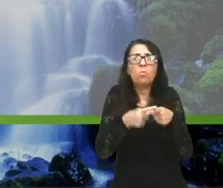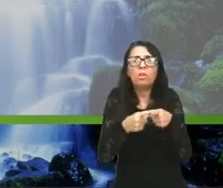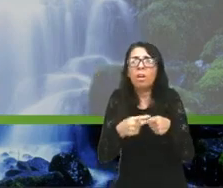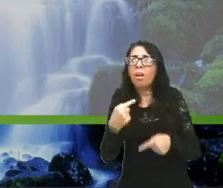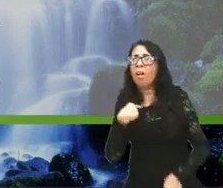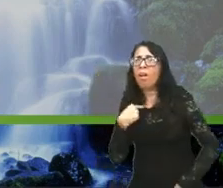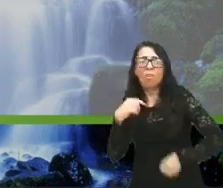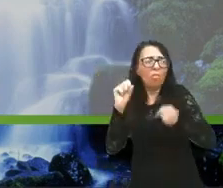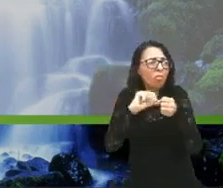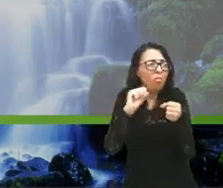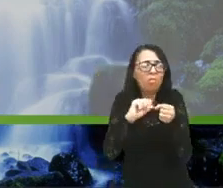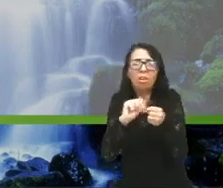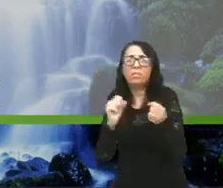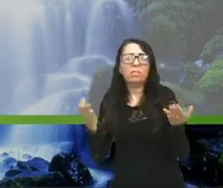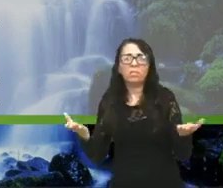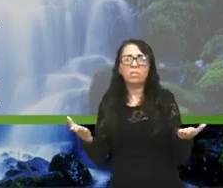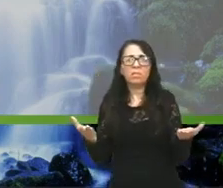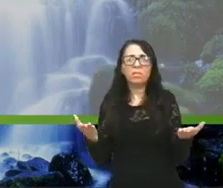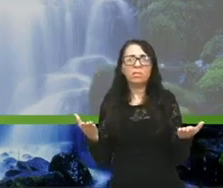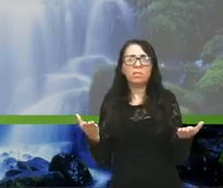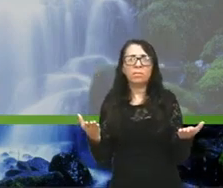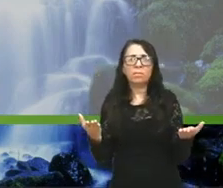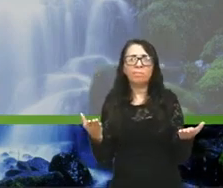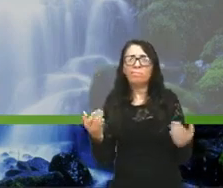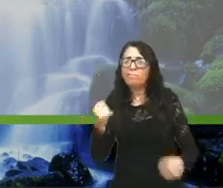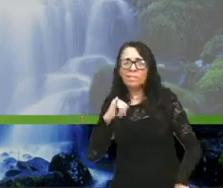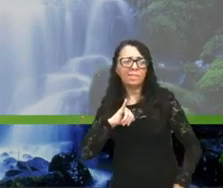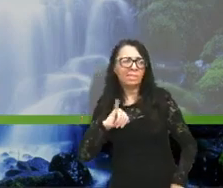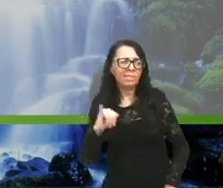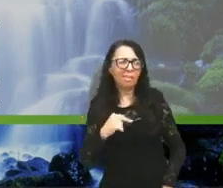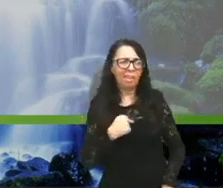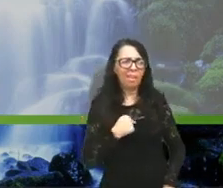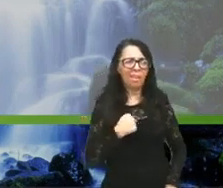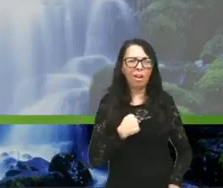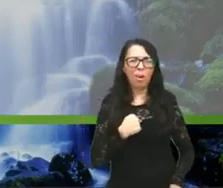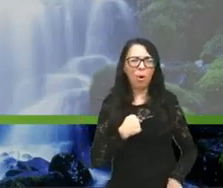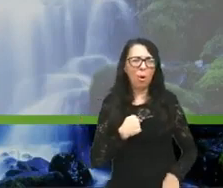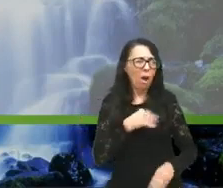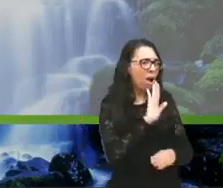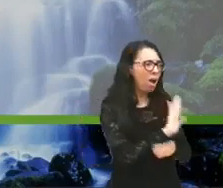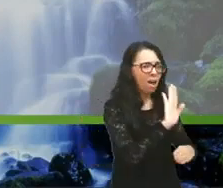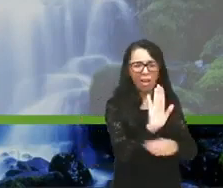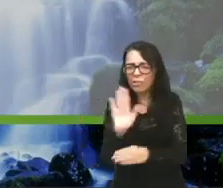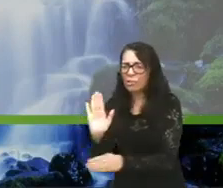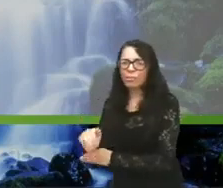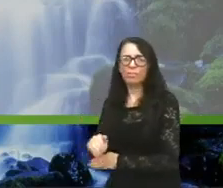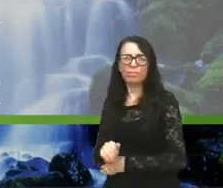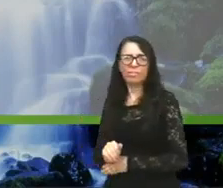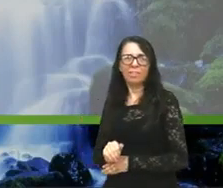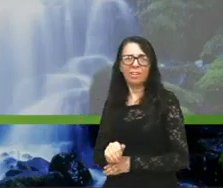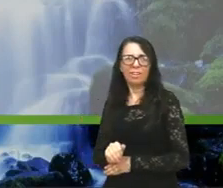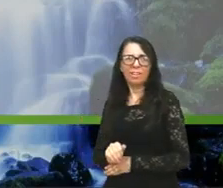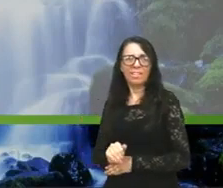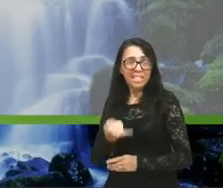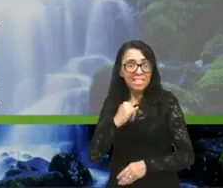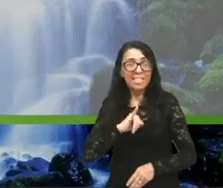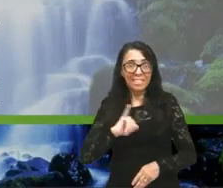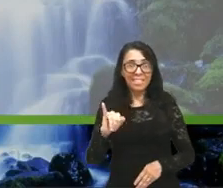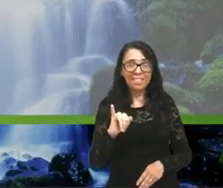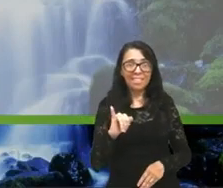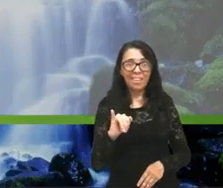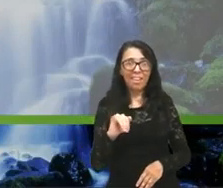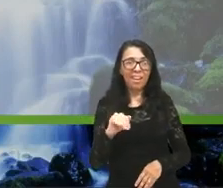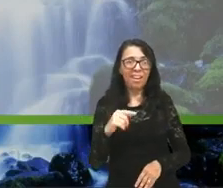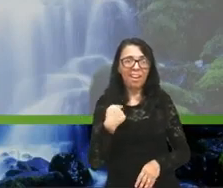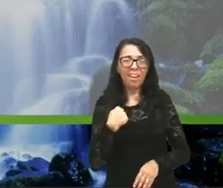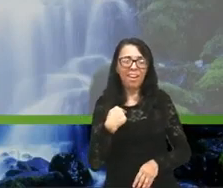a longanimidade, a paz, a mansidão, se você pratica, se você desenvolve a espiritualidade. Se